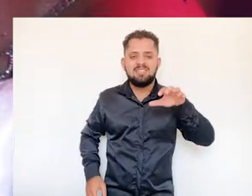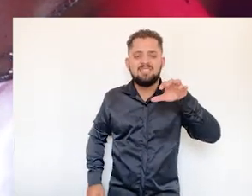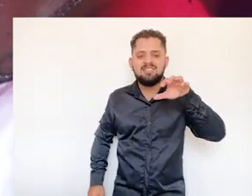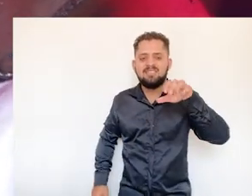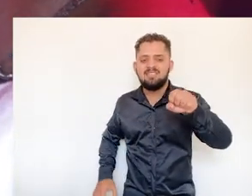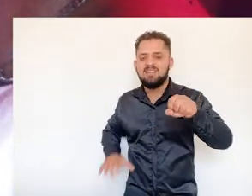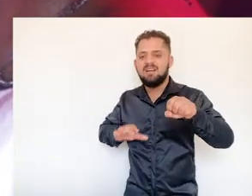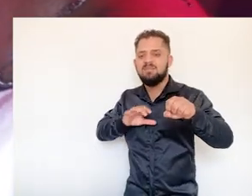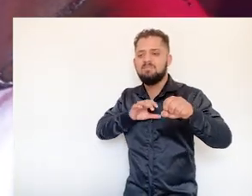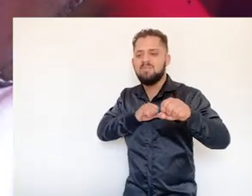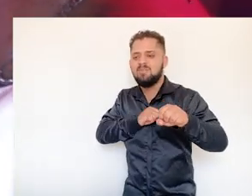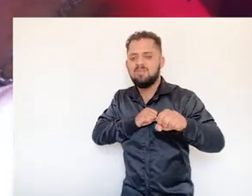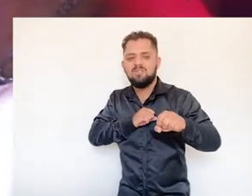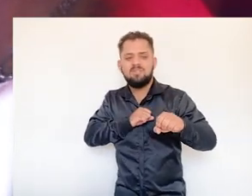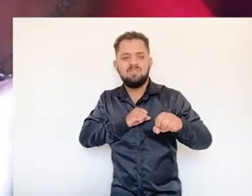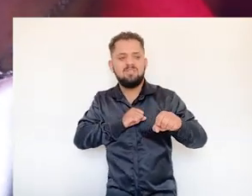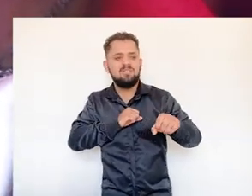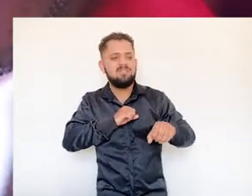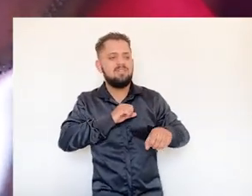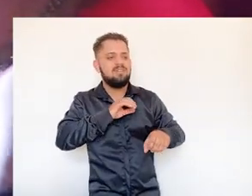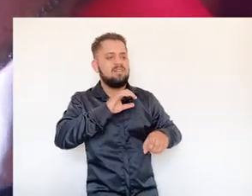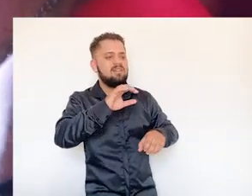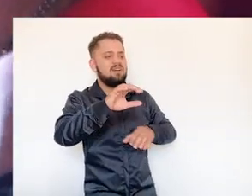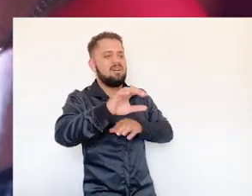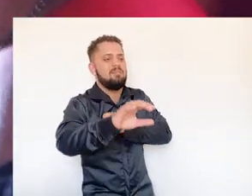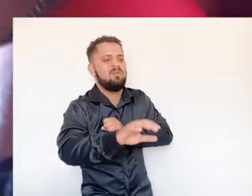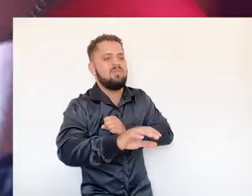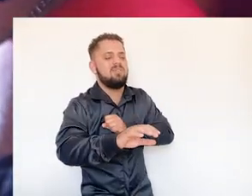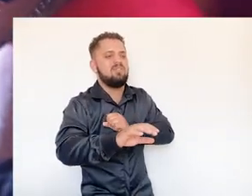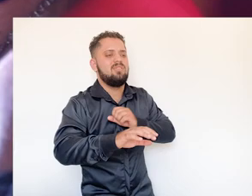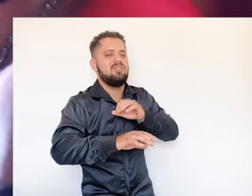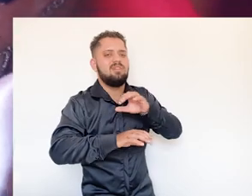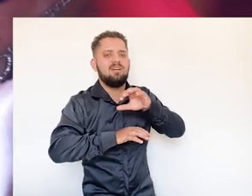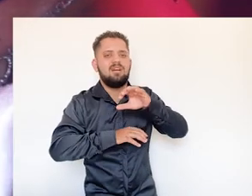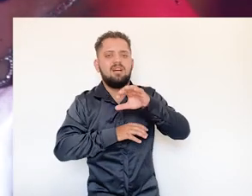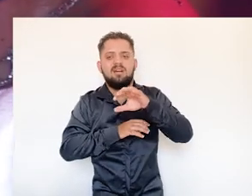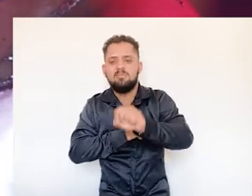mas o amor que aqui havia agora já